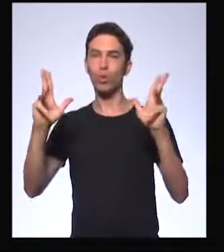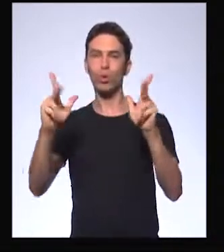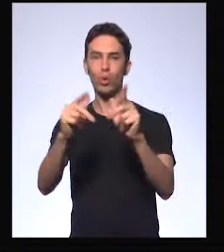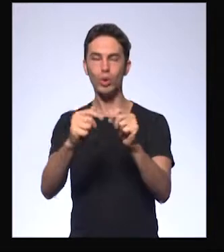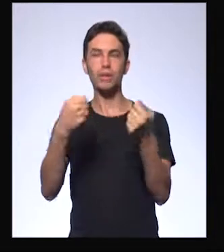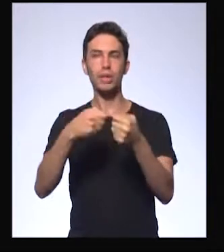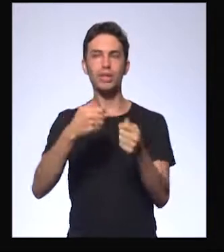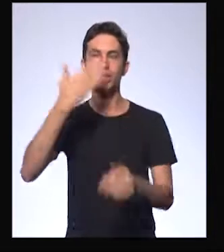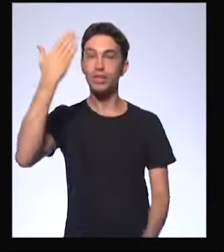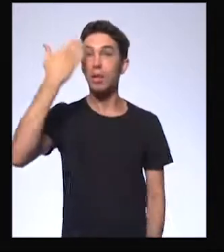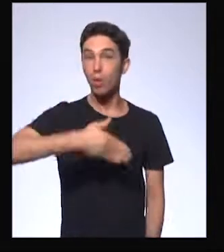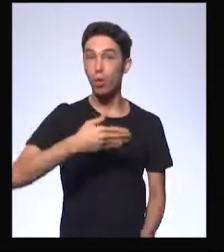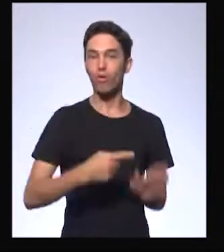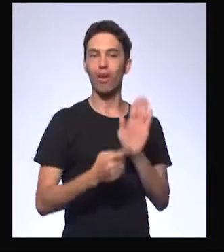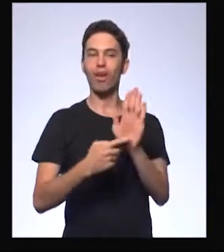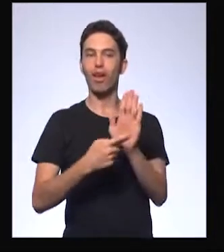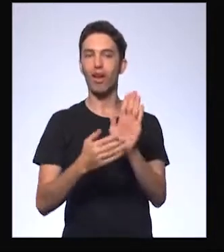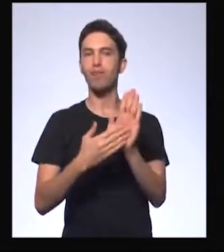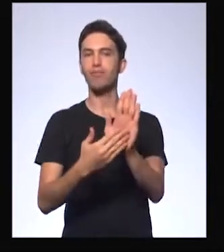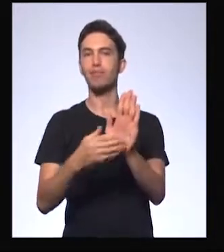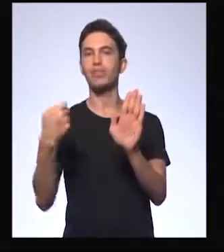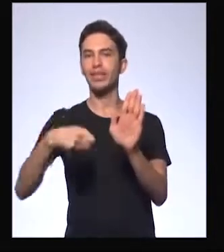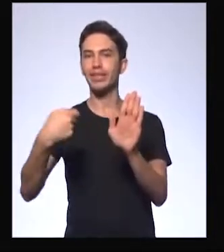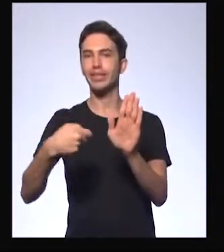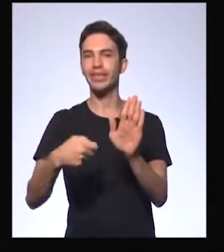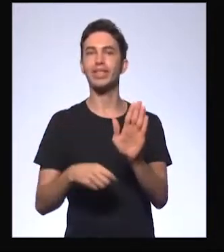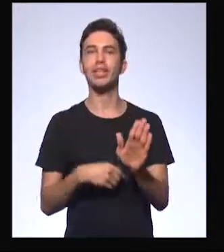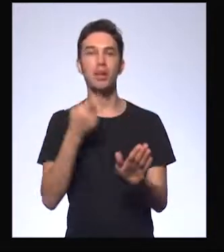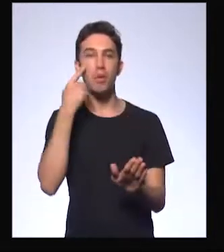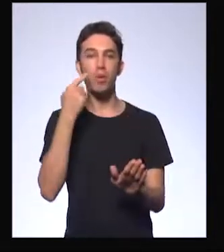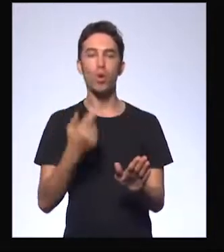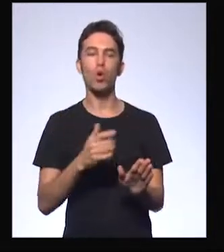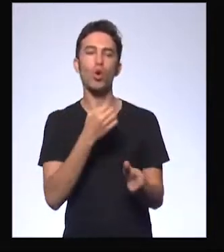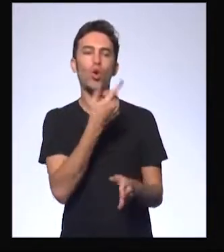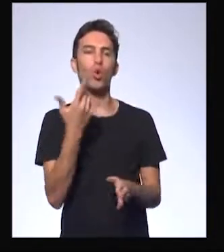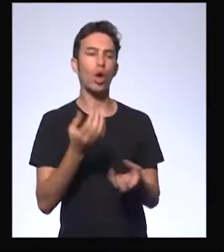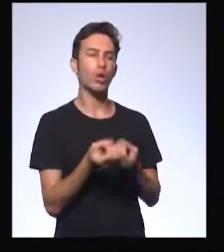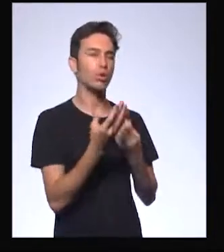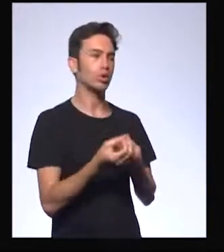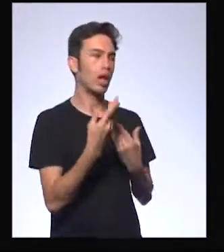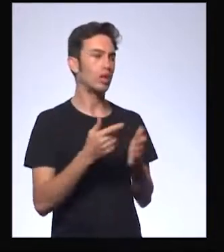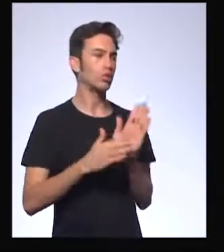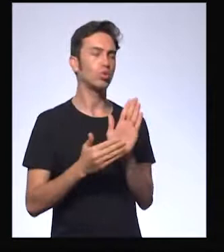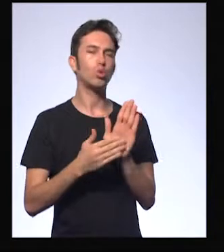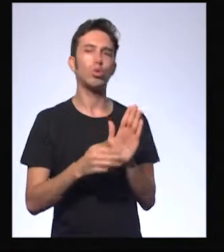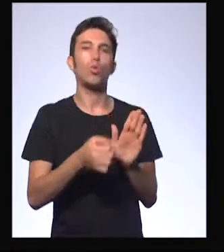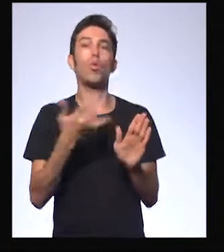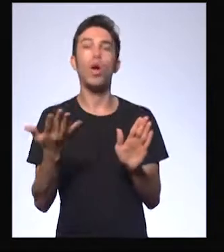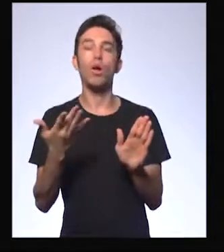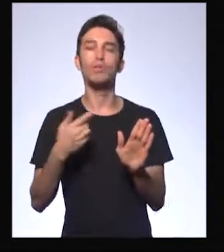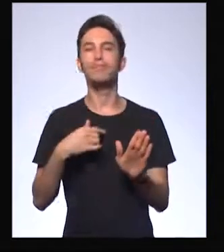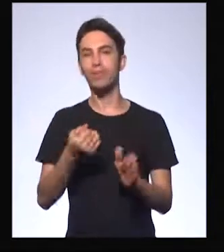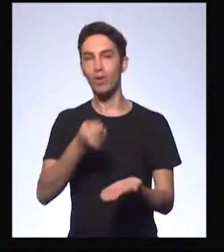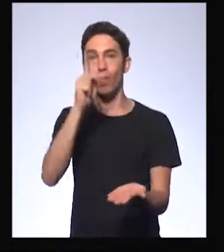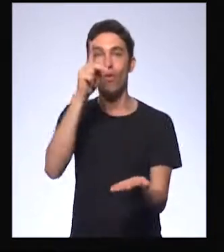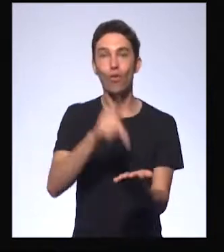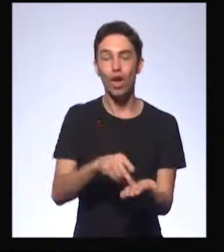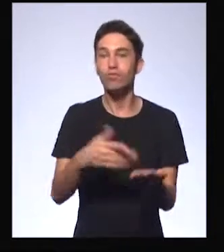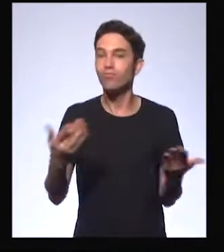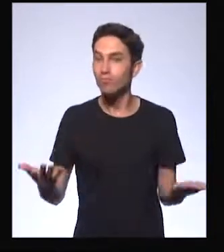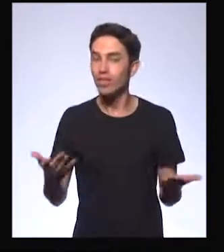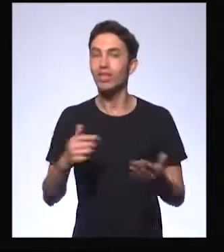precisa comprovar aquilo, sempre apresentando a fonte de onde os dados foram retirados. Um fato é,